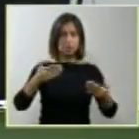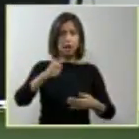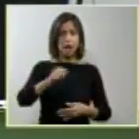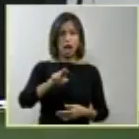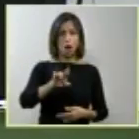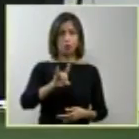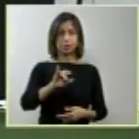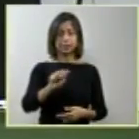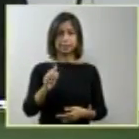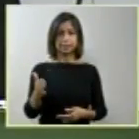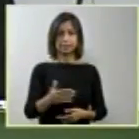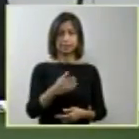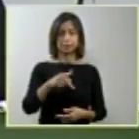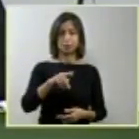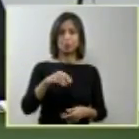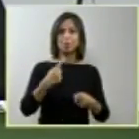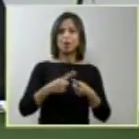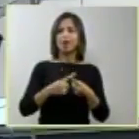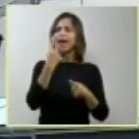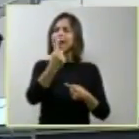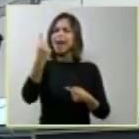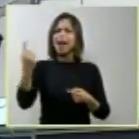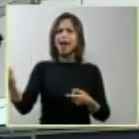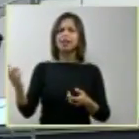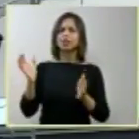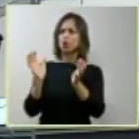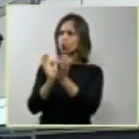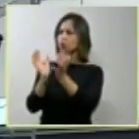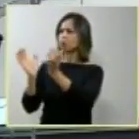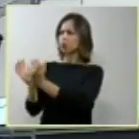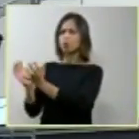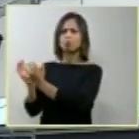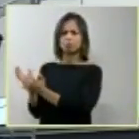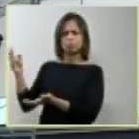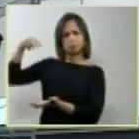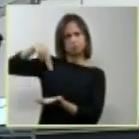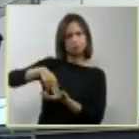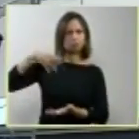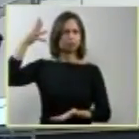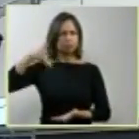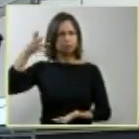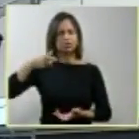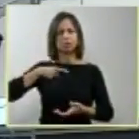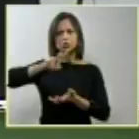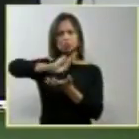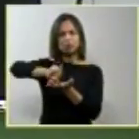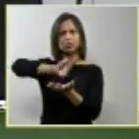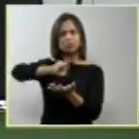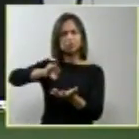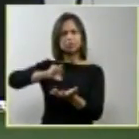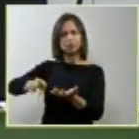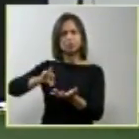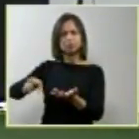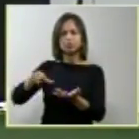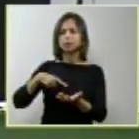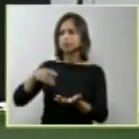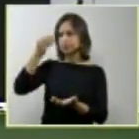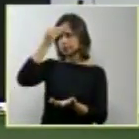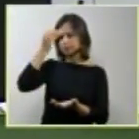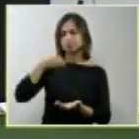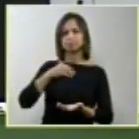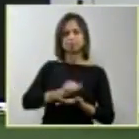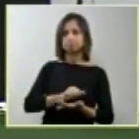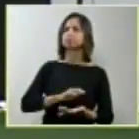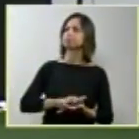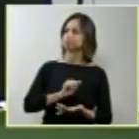nos enfoques diversificados. Para aí, então, atuando, e a nossa atuação sempre